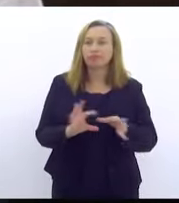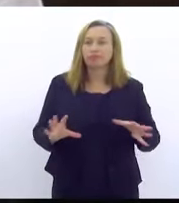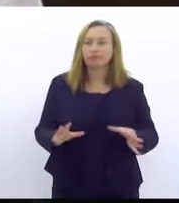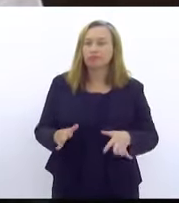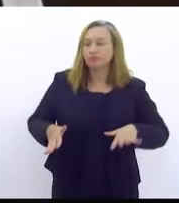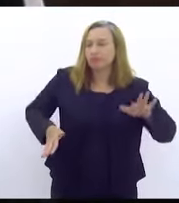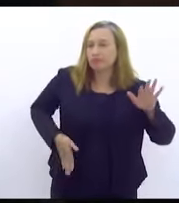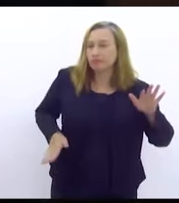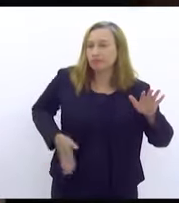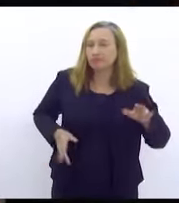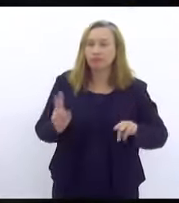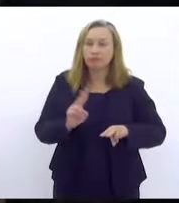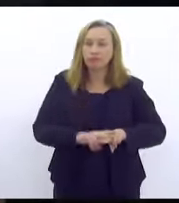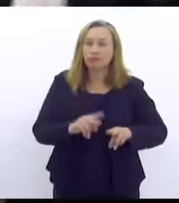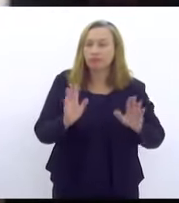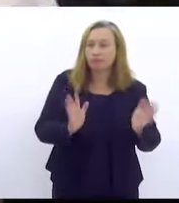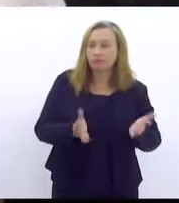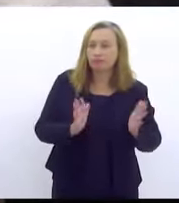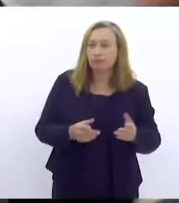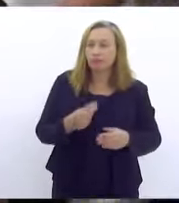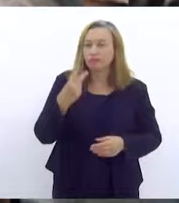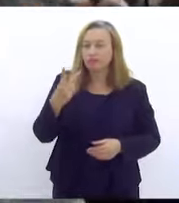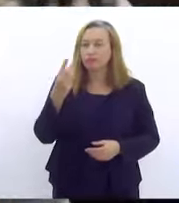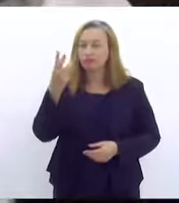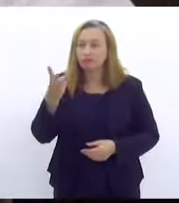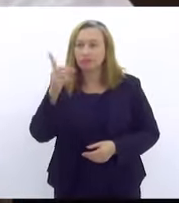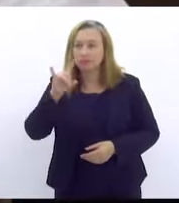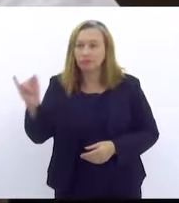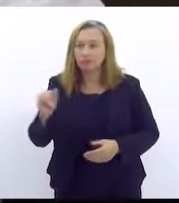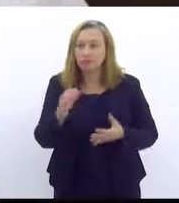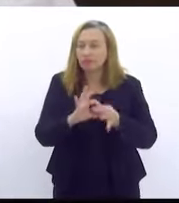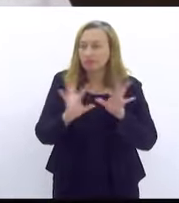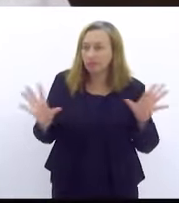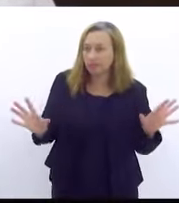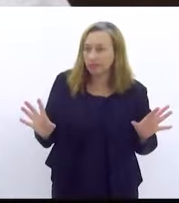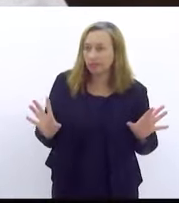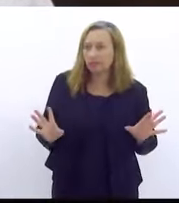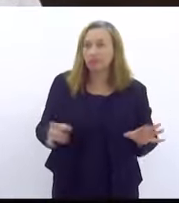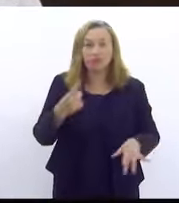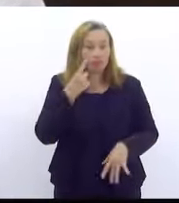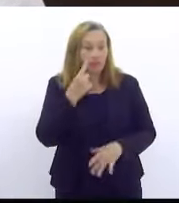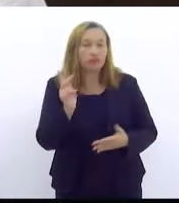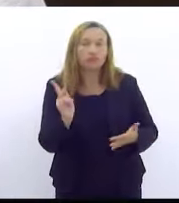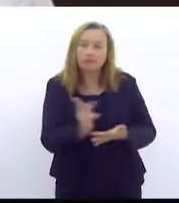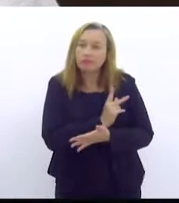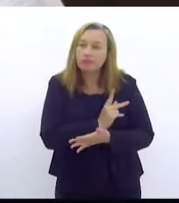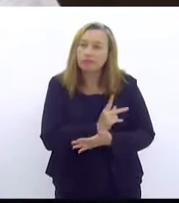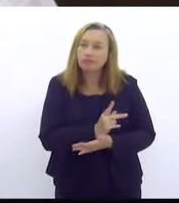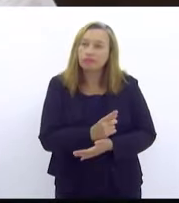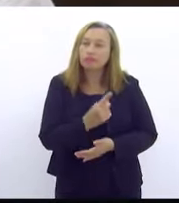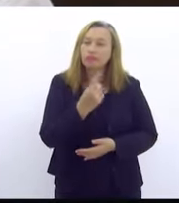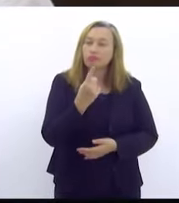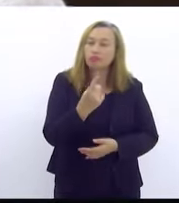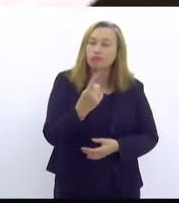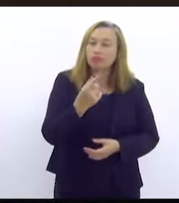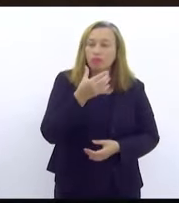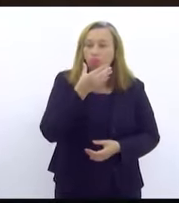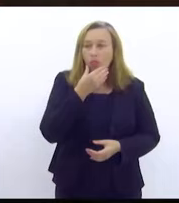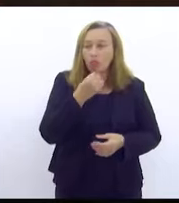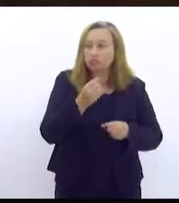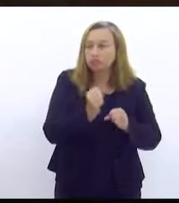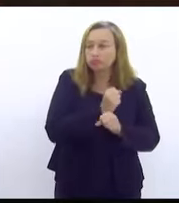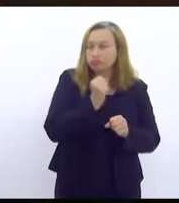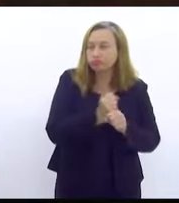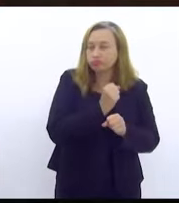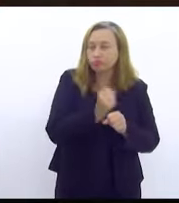vagabundos sejam presos hoje e dois, três dias depois estejam soltos. Vê lá o que aconteceu, um pedreiro, na